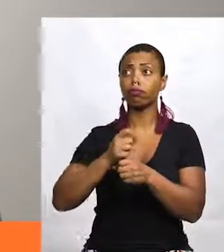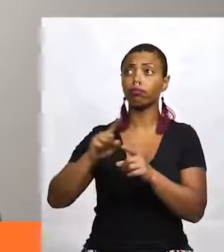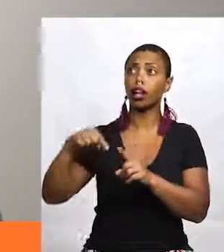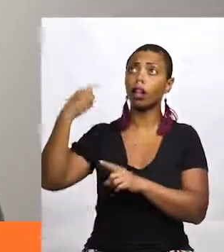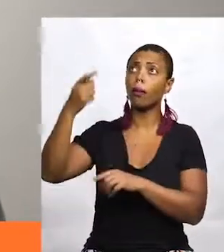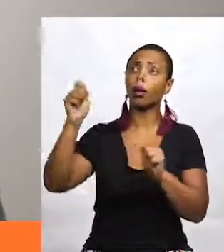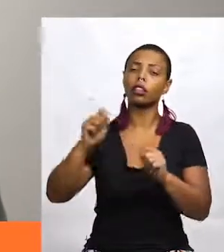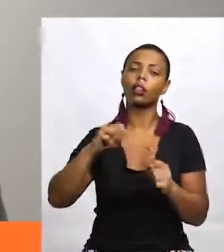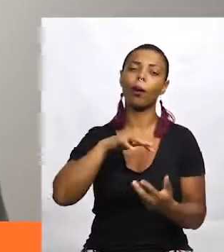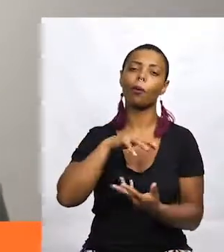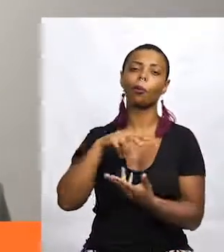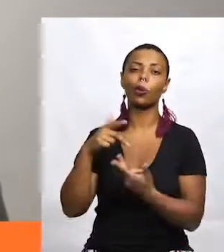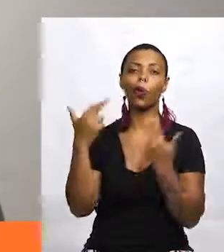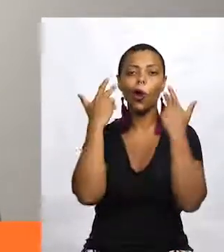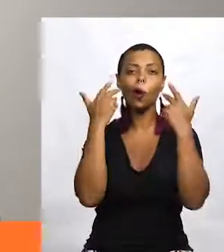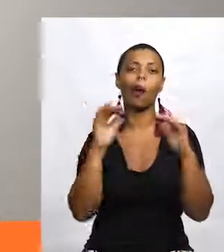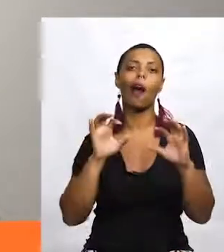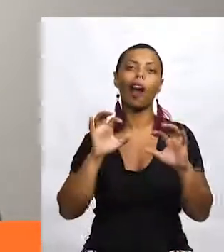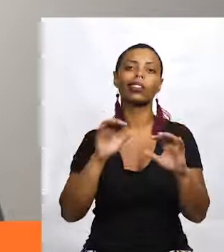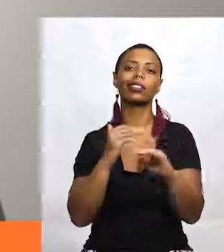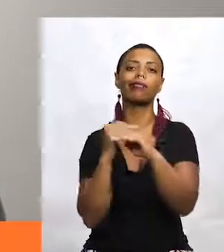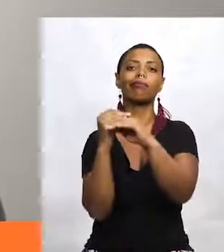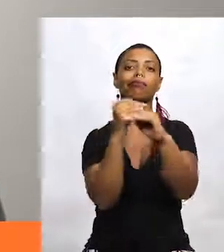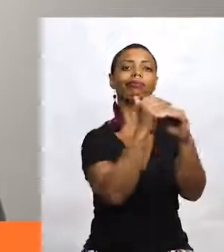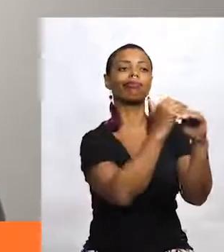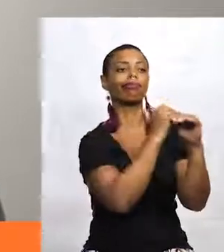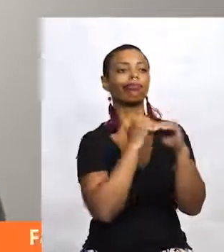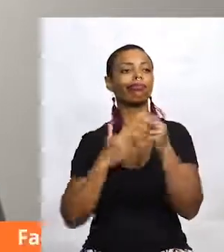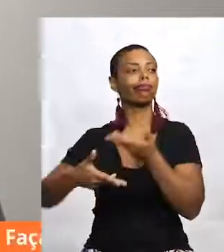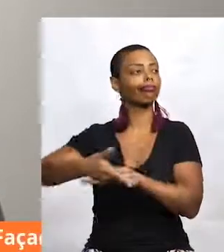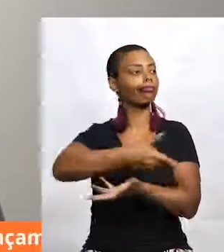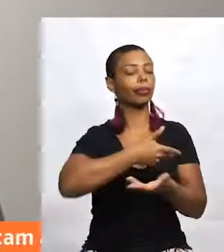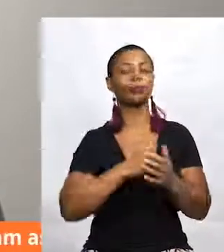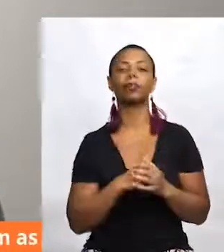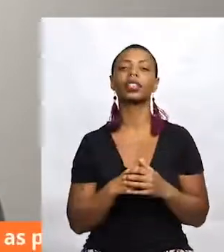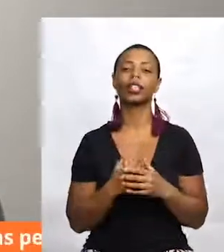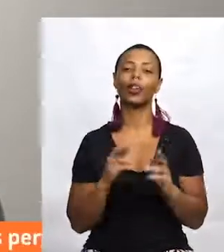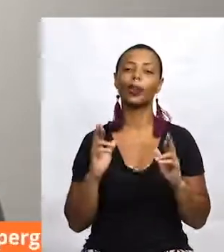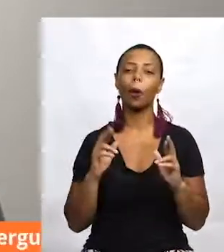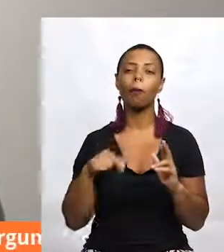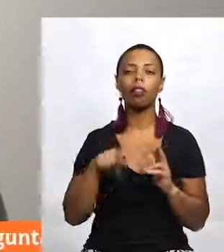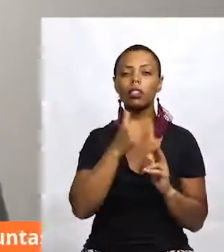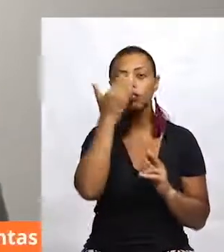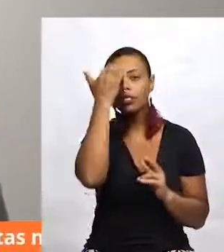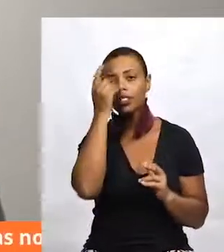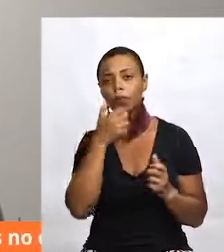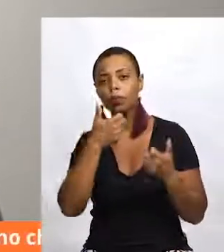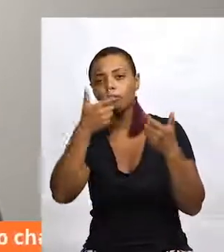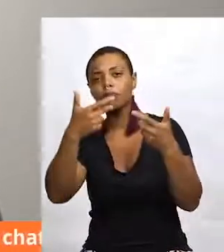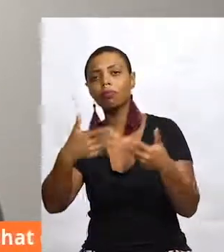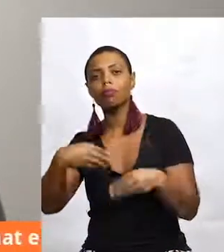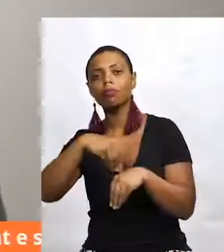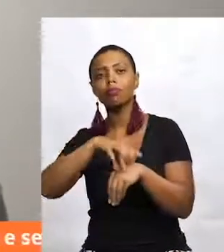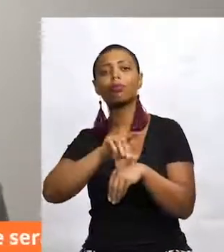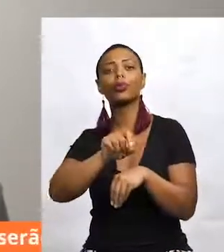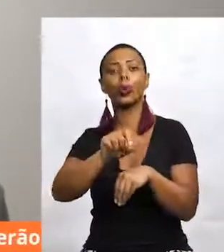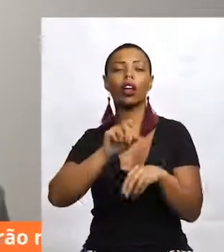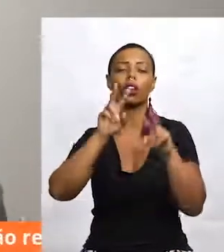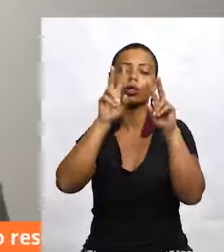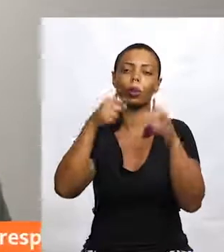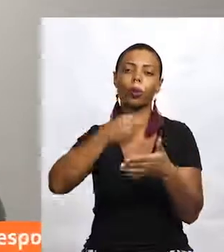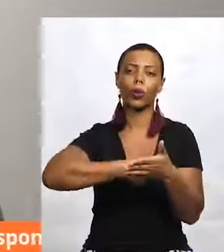novo normal. Então, eu espero que tenha ficado essa mensagem de luta, né? Como a Adriana